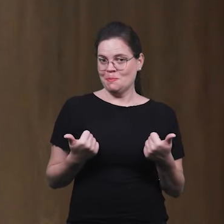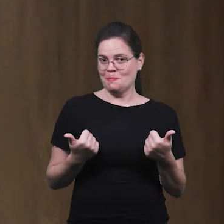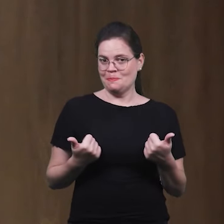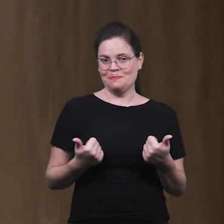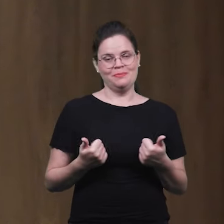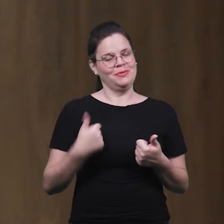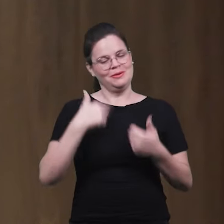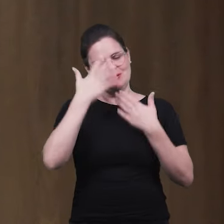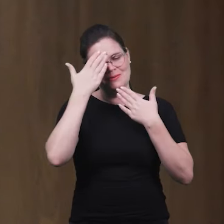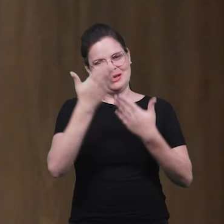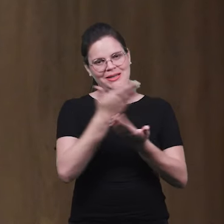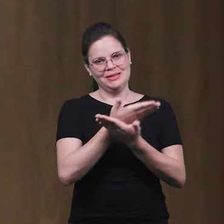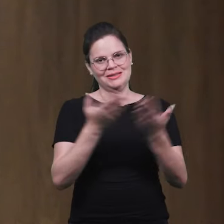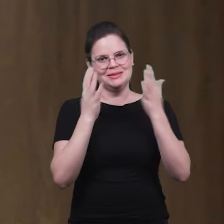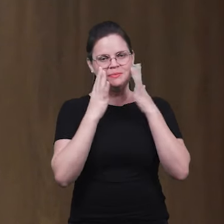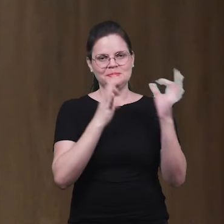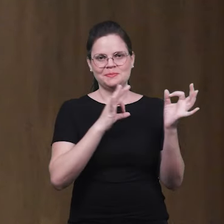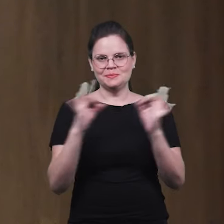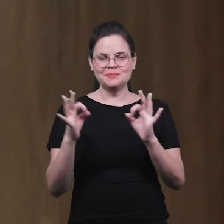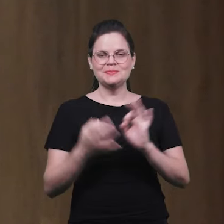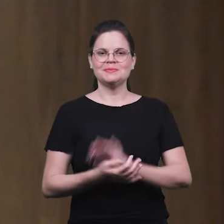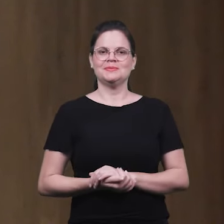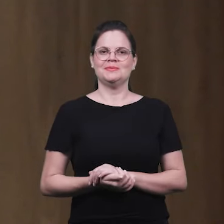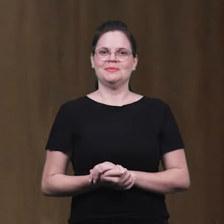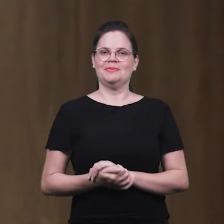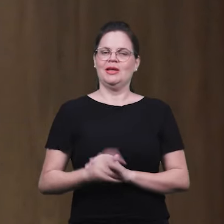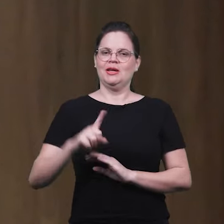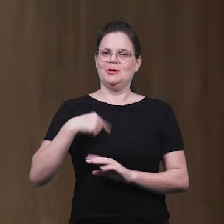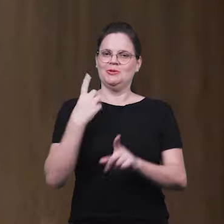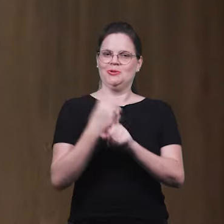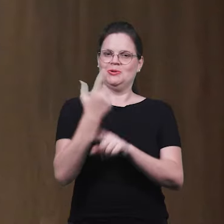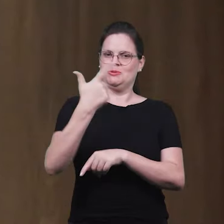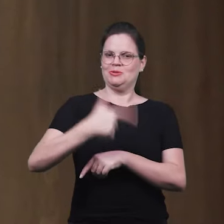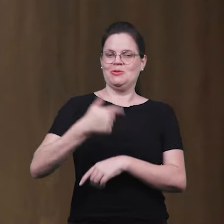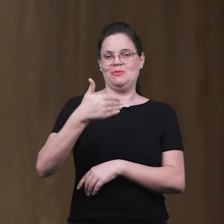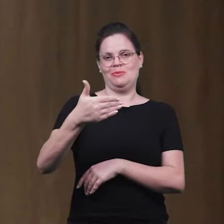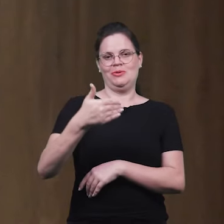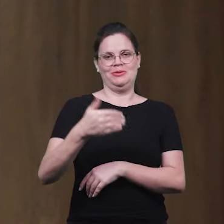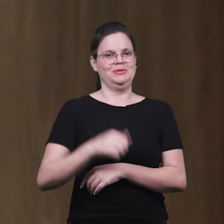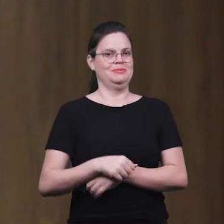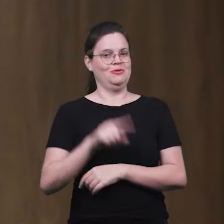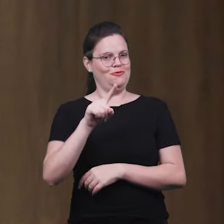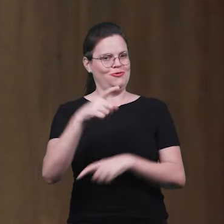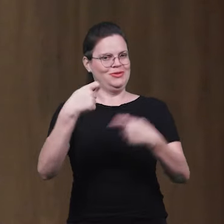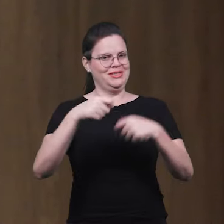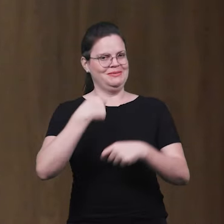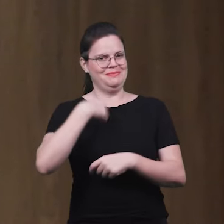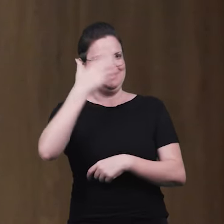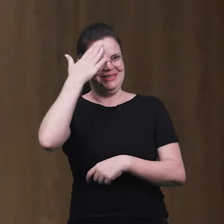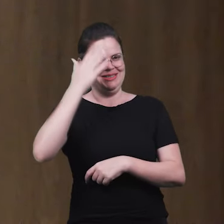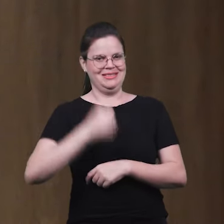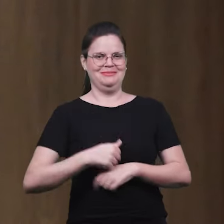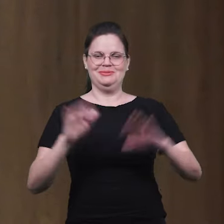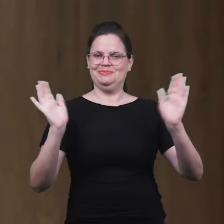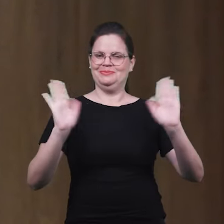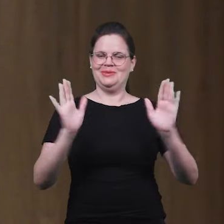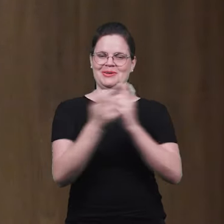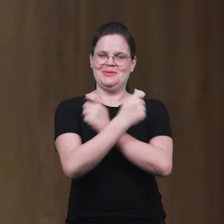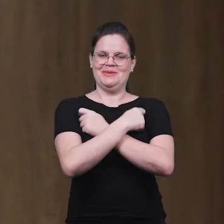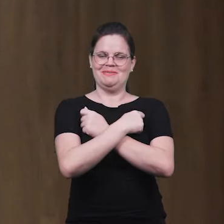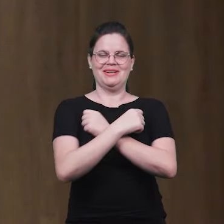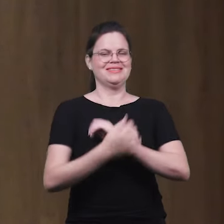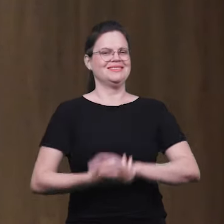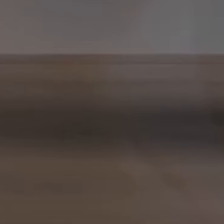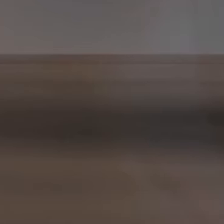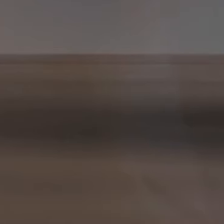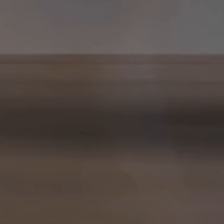bom? Então eu quero agradecer a sua presença, a sua estada conosco e nos encontramos no próximo programa. Você Precisa Saber. Um grande